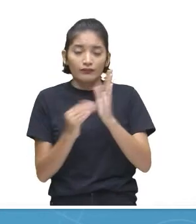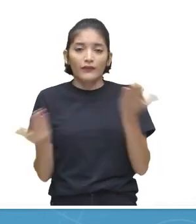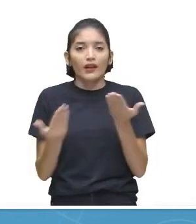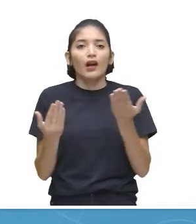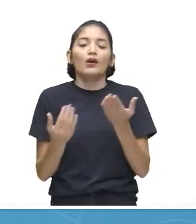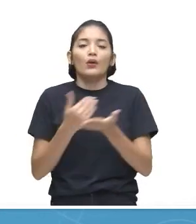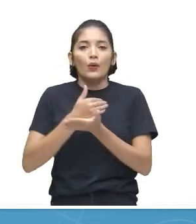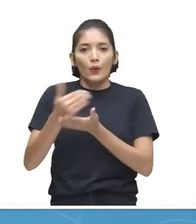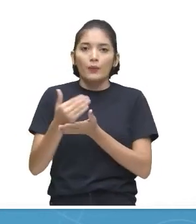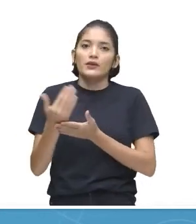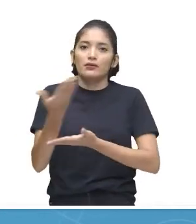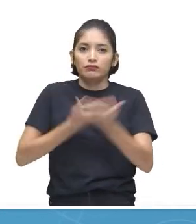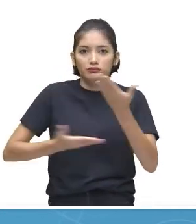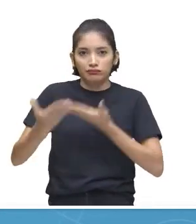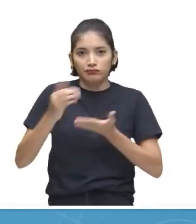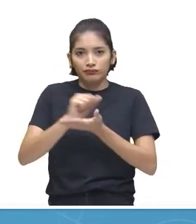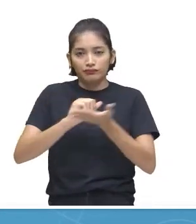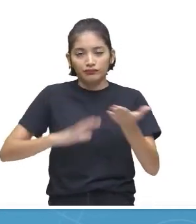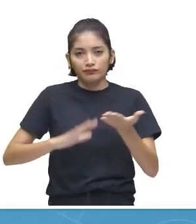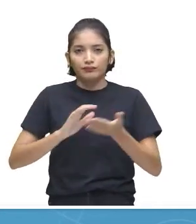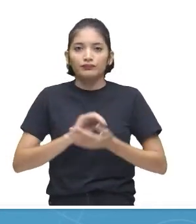dinâmica local interativa.